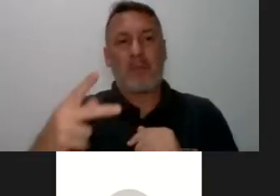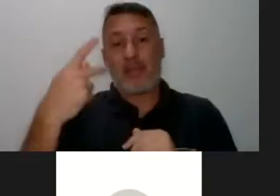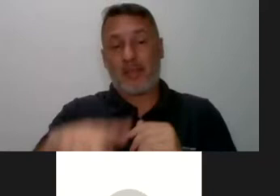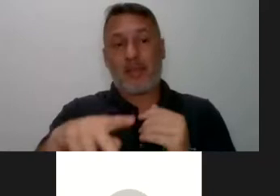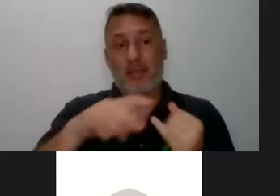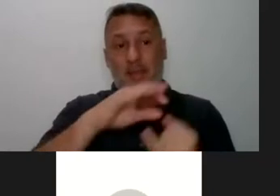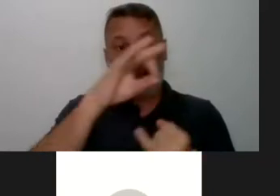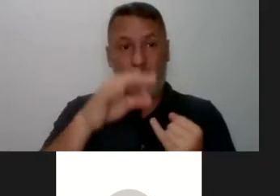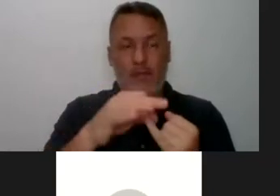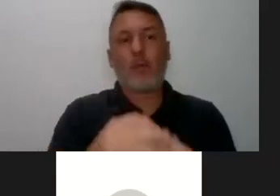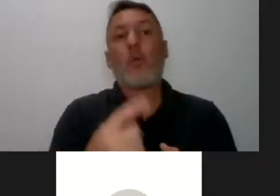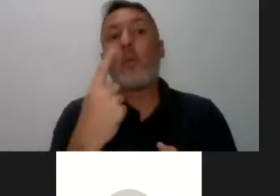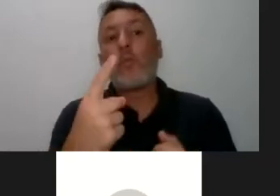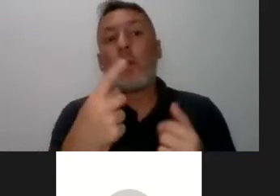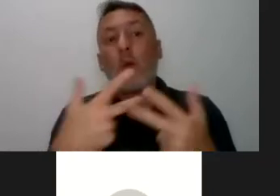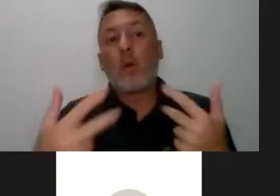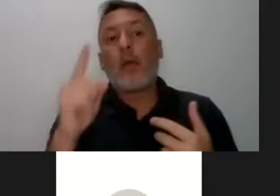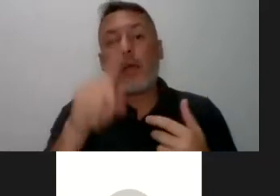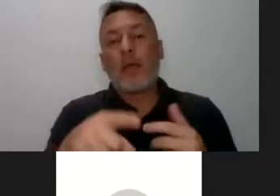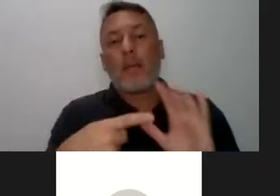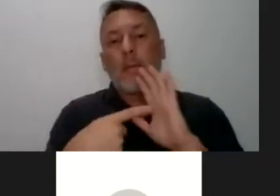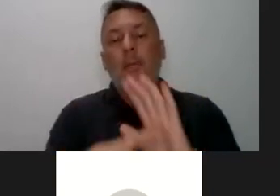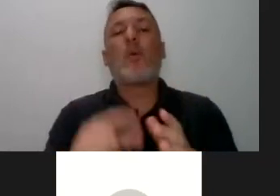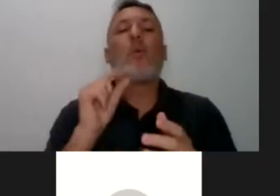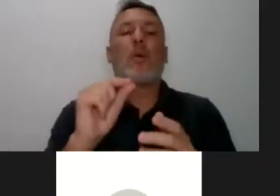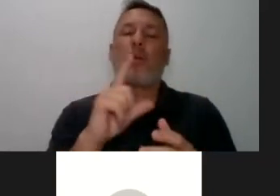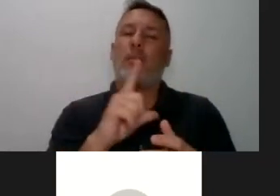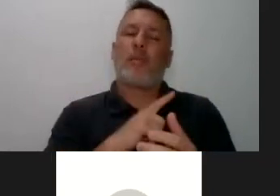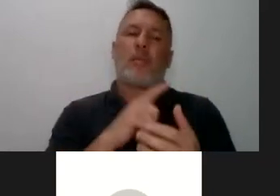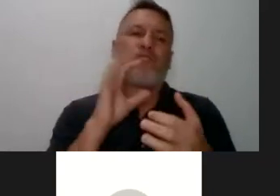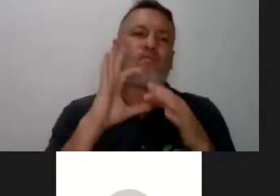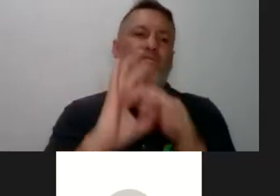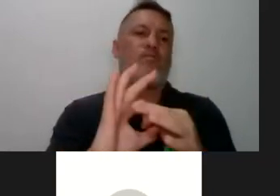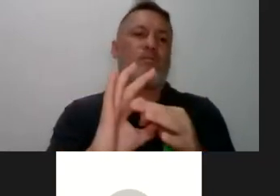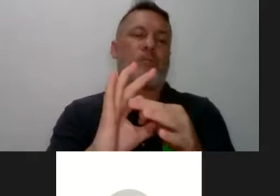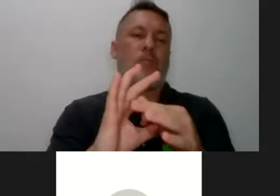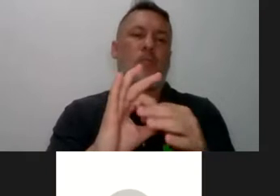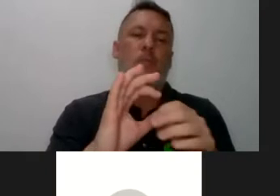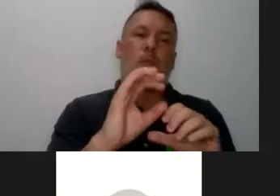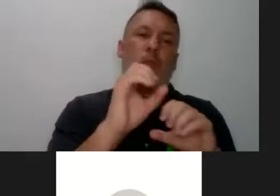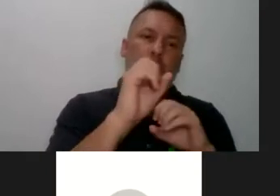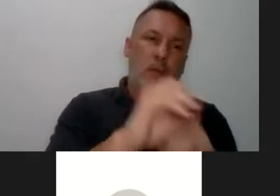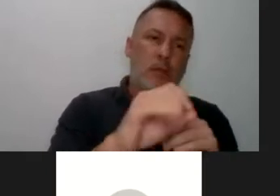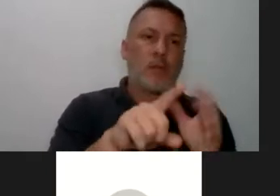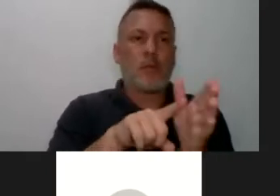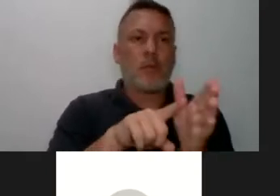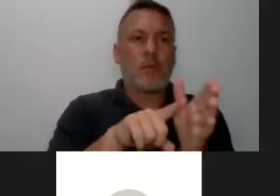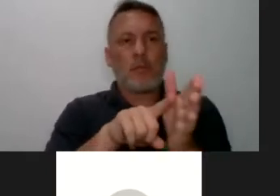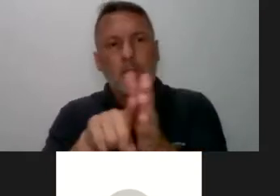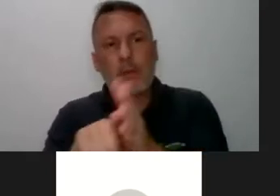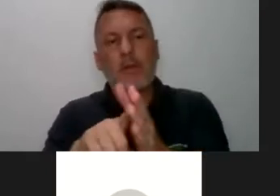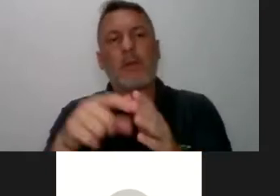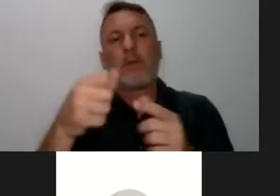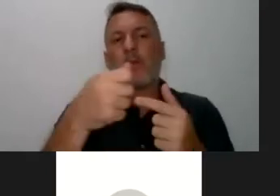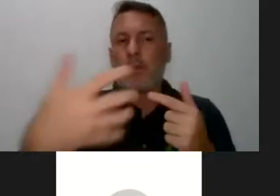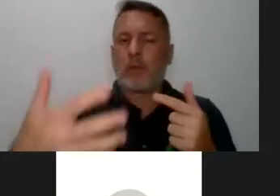uma delas é a indissociabilidade de ensino, pesquisa e extensão. A gente tem que encontrar, né, sempre esse ponto